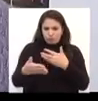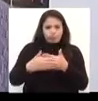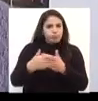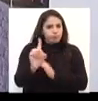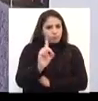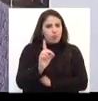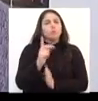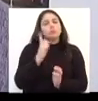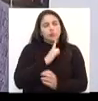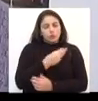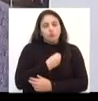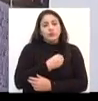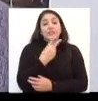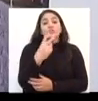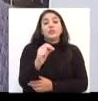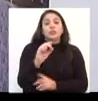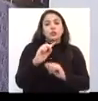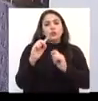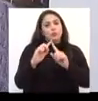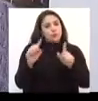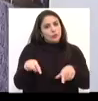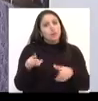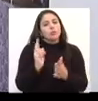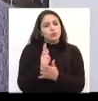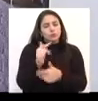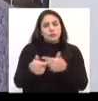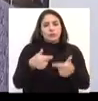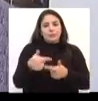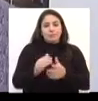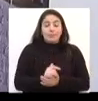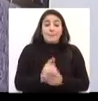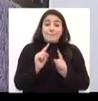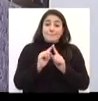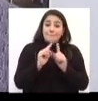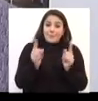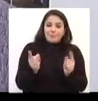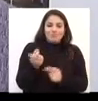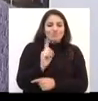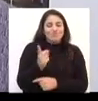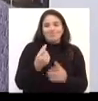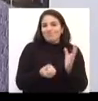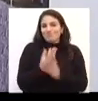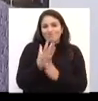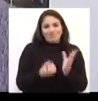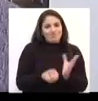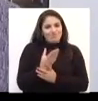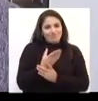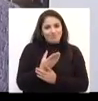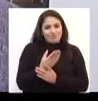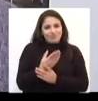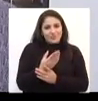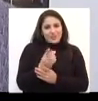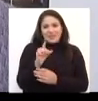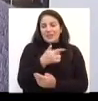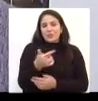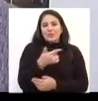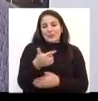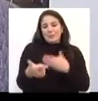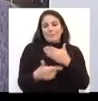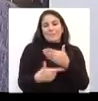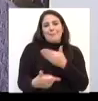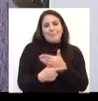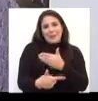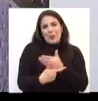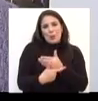né? Lá tem 20 funcionários ainda que estão lá trabalhando, né? Agora não estão produzindo e não estão cumprindo